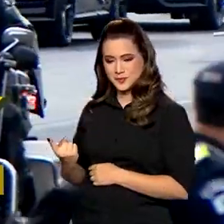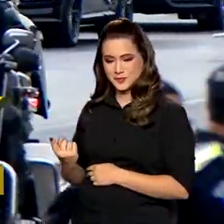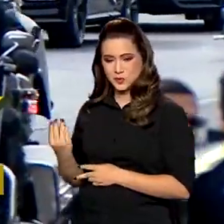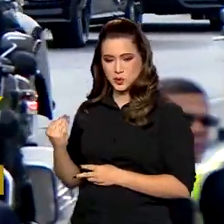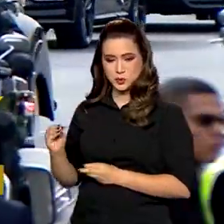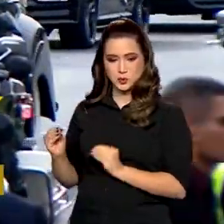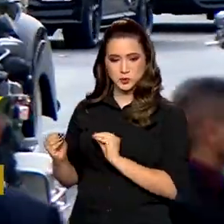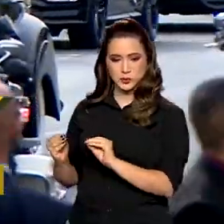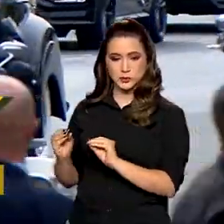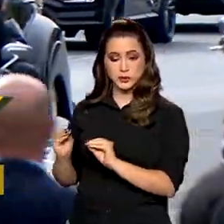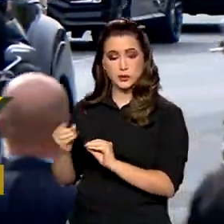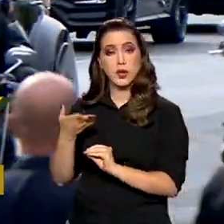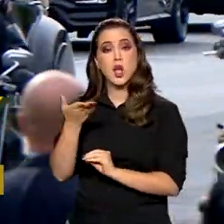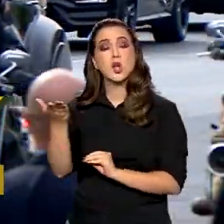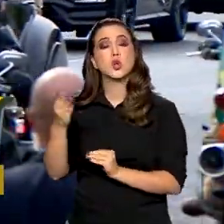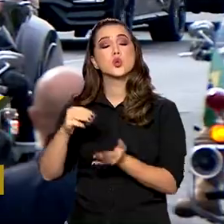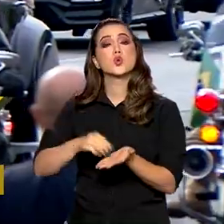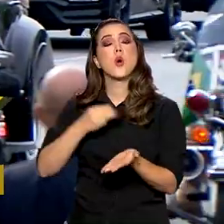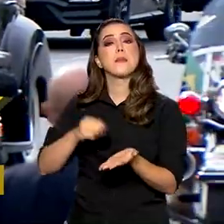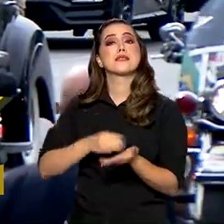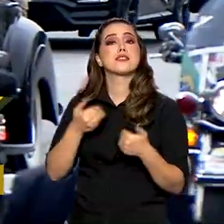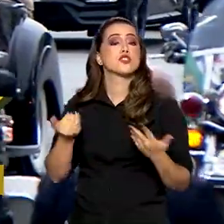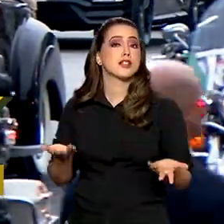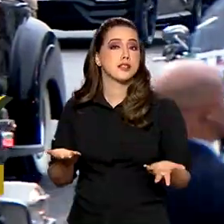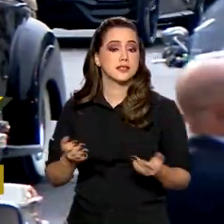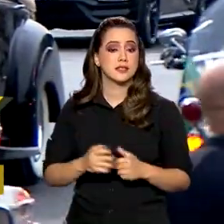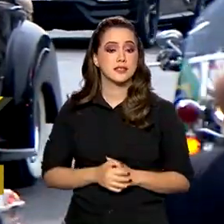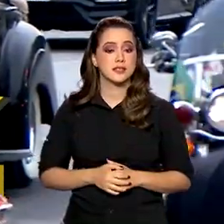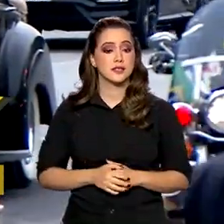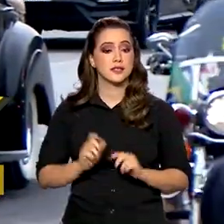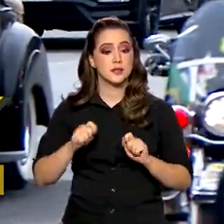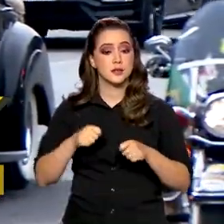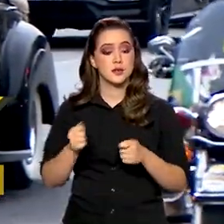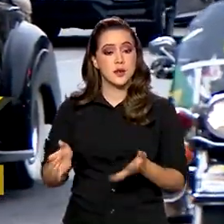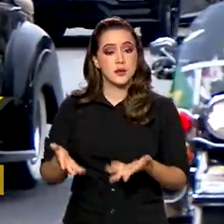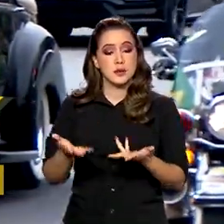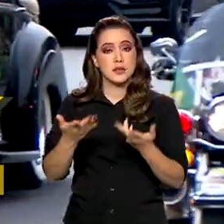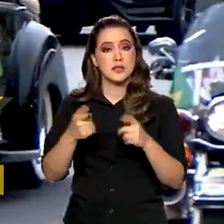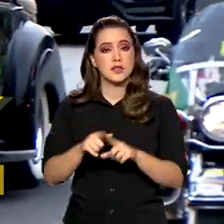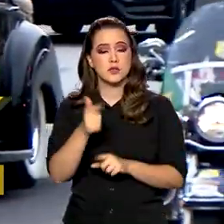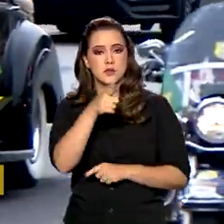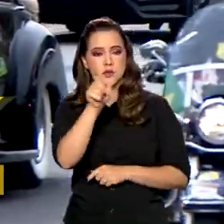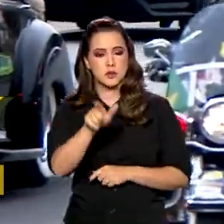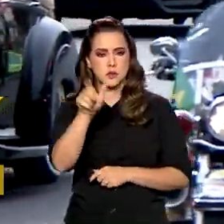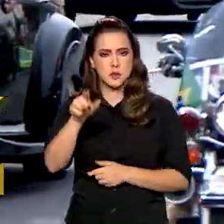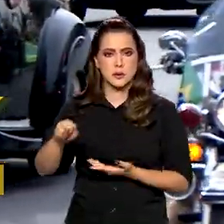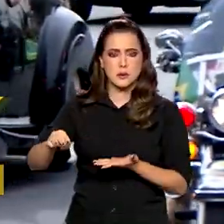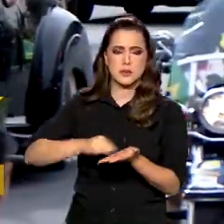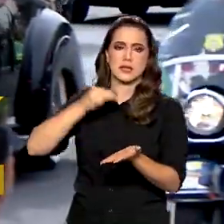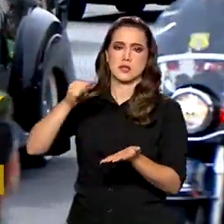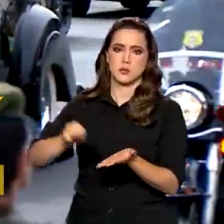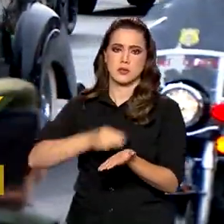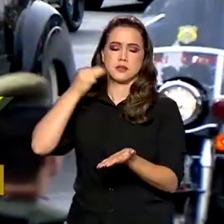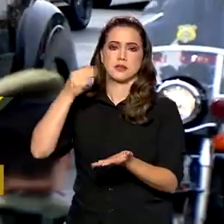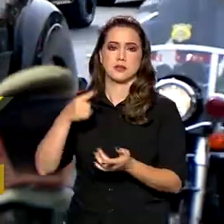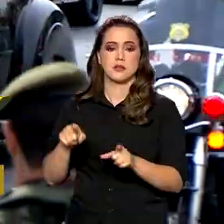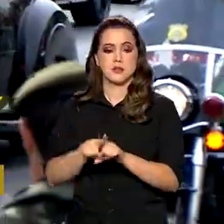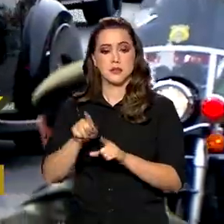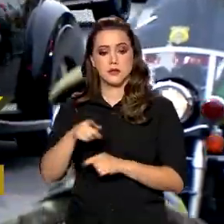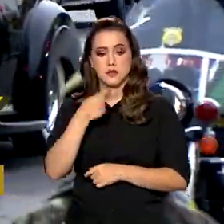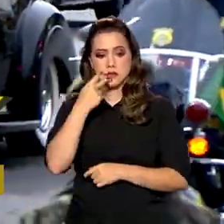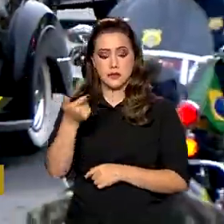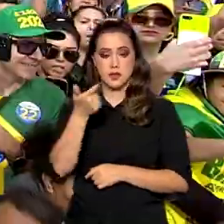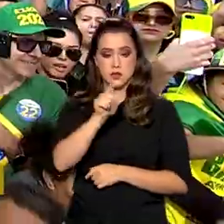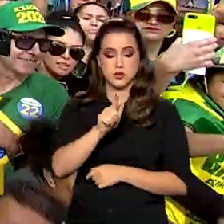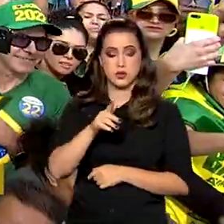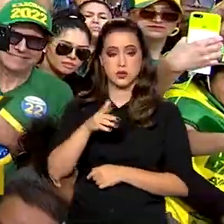na tela para que você leia a sua própria mensagem, né? E para que incentive outras pessoas a mandar. Mande também a sua mensagem. Vou repetir aqui o